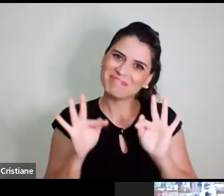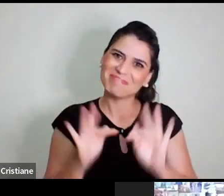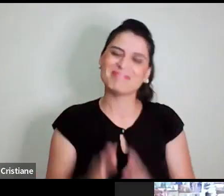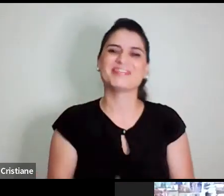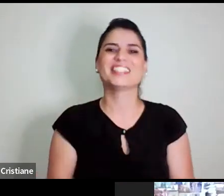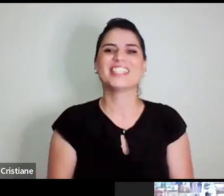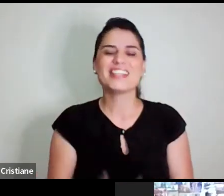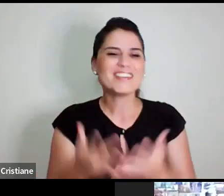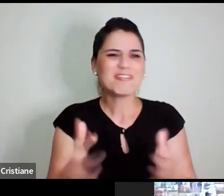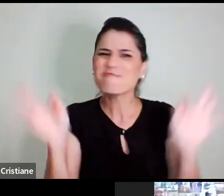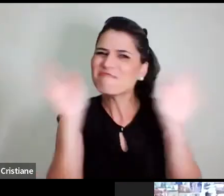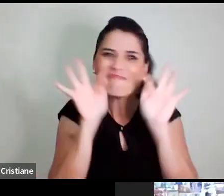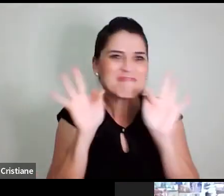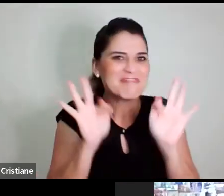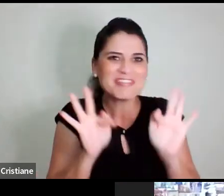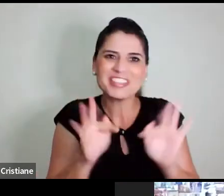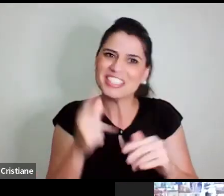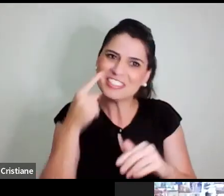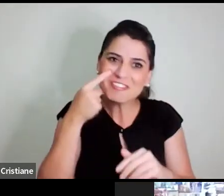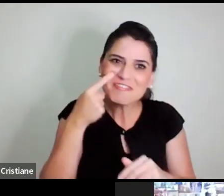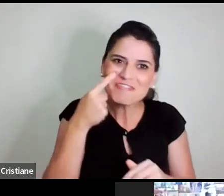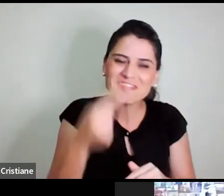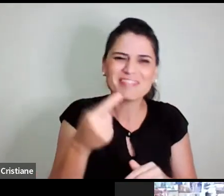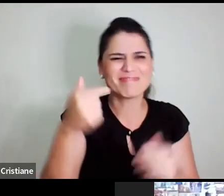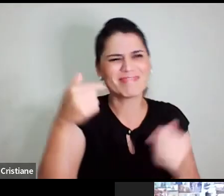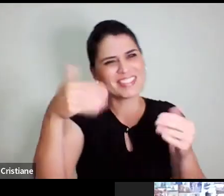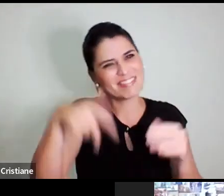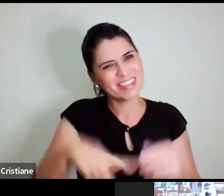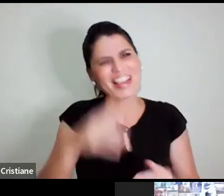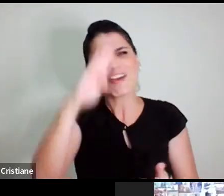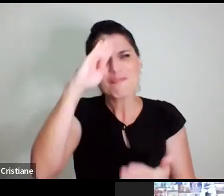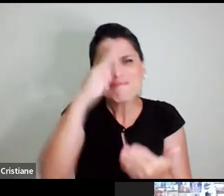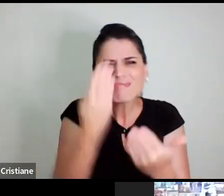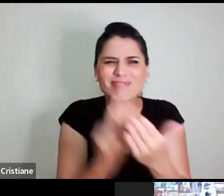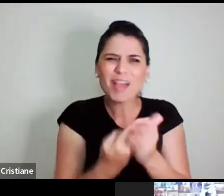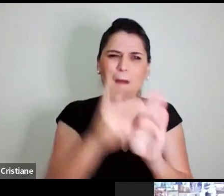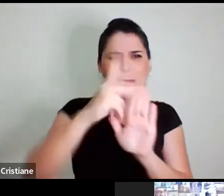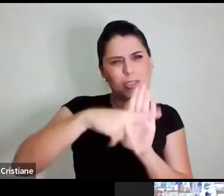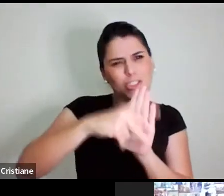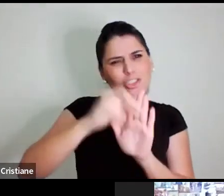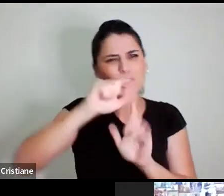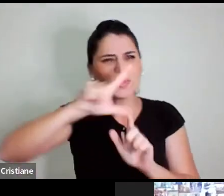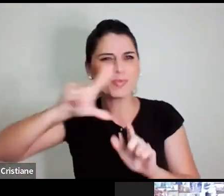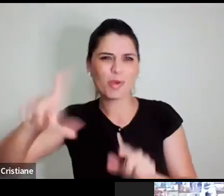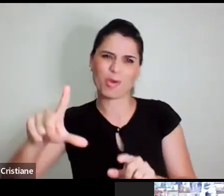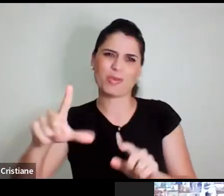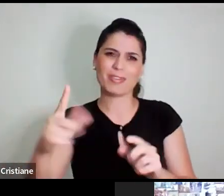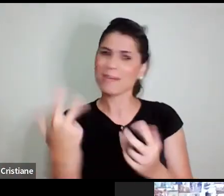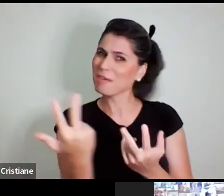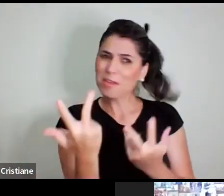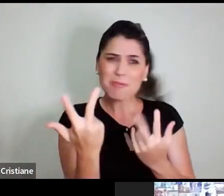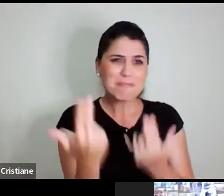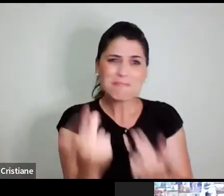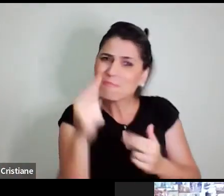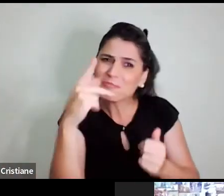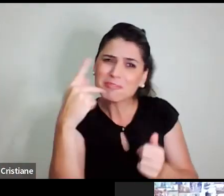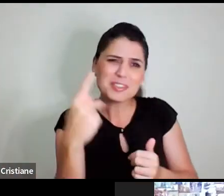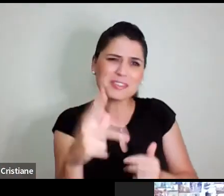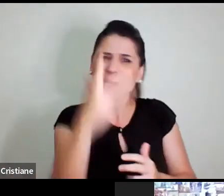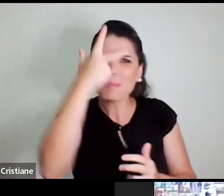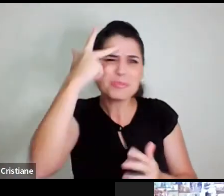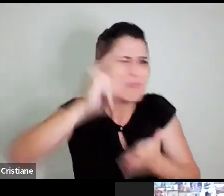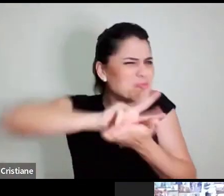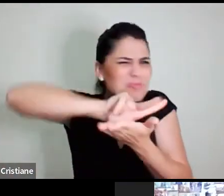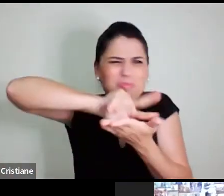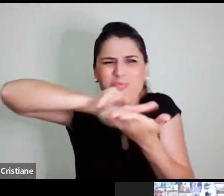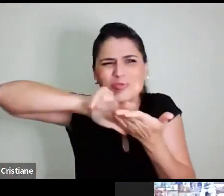E fico muito feliz de você nos dar a oportunidade. Assim como você, já ajudamos várias pessoas a recuperar a qualidade de